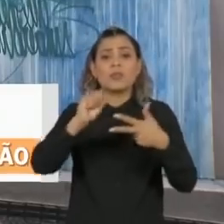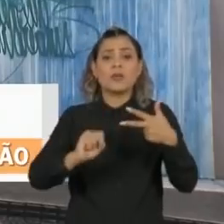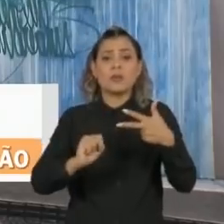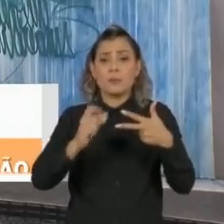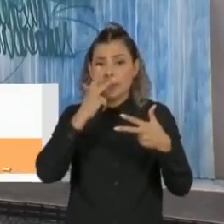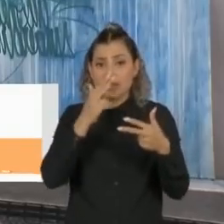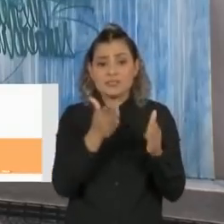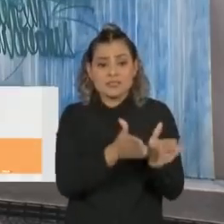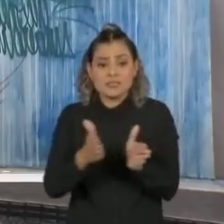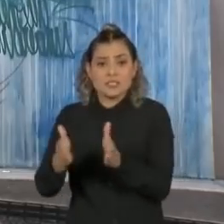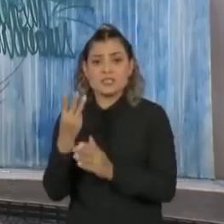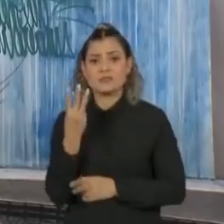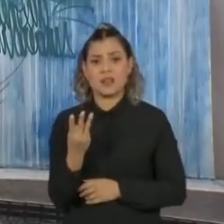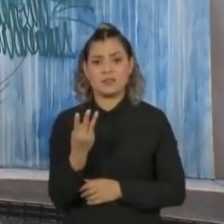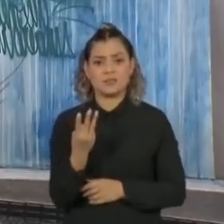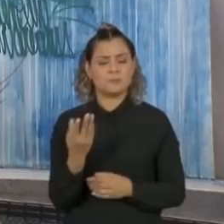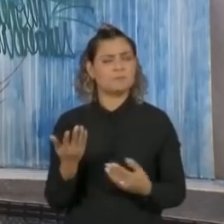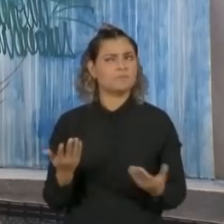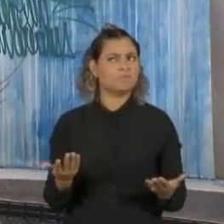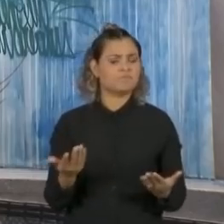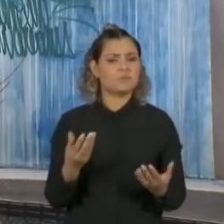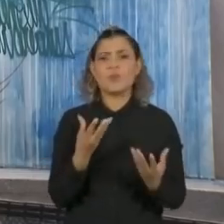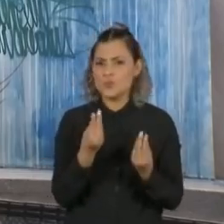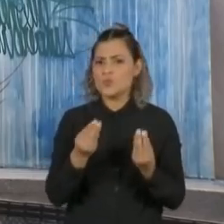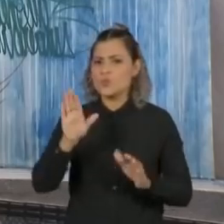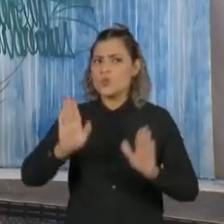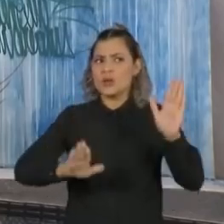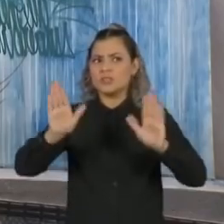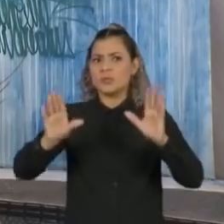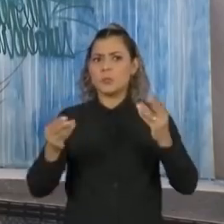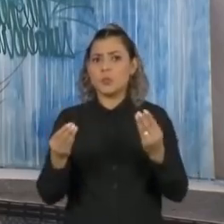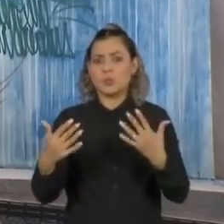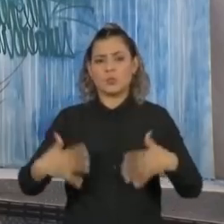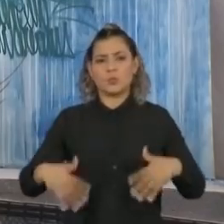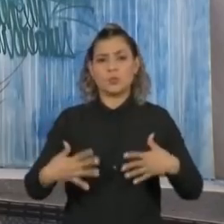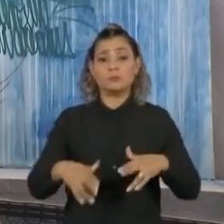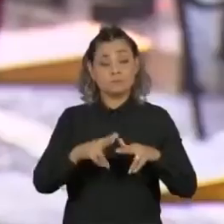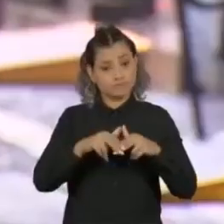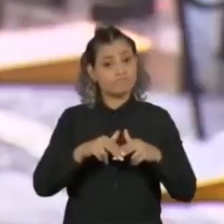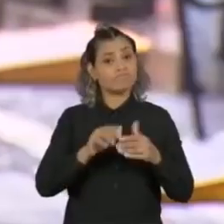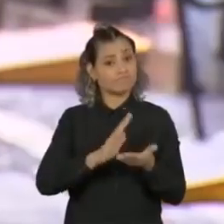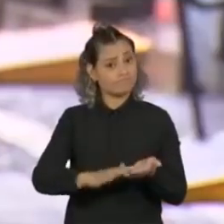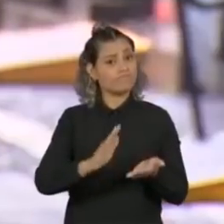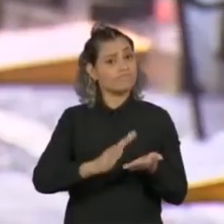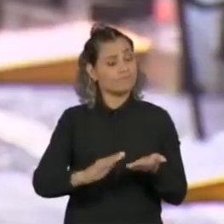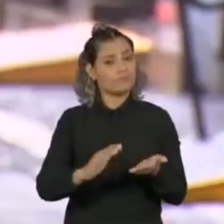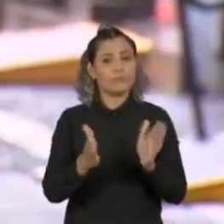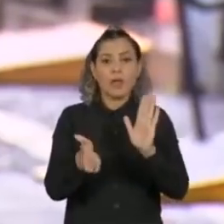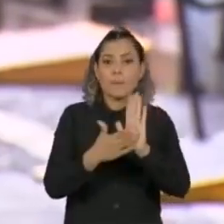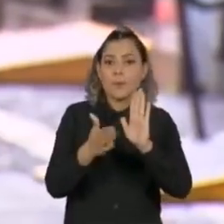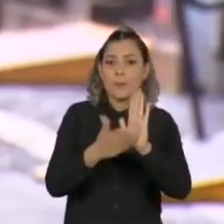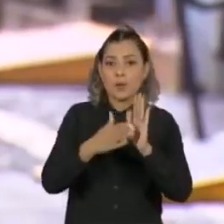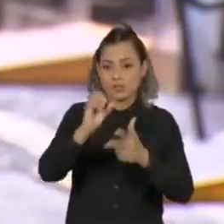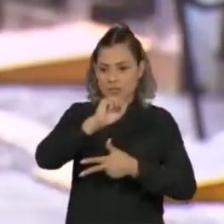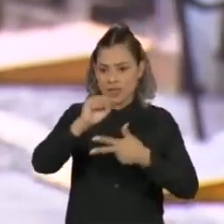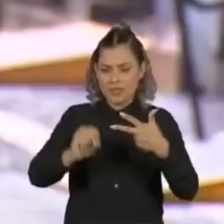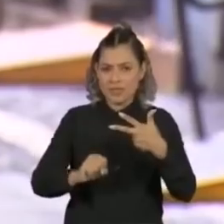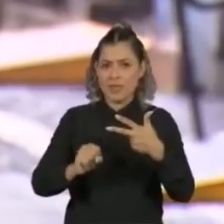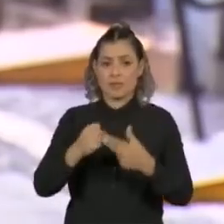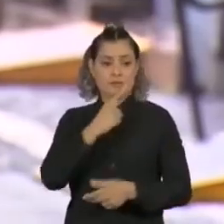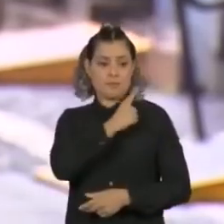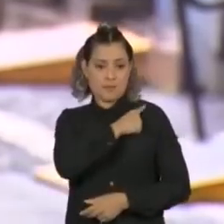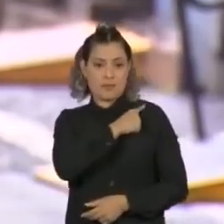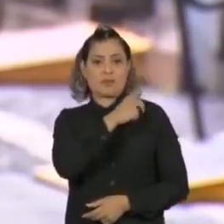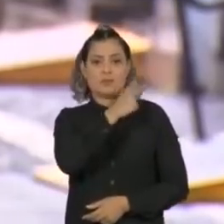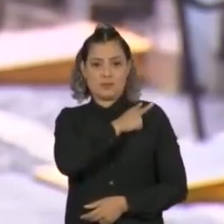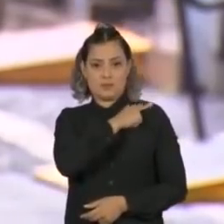por 3. Seriam muitos candidatos a fazer e o custo disso seria muito grande. A proposta de um Enem aplicado a cada ano do